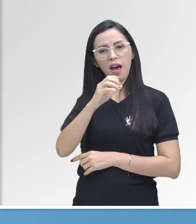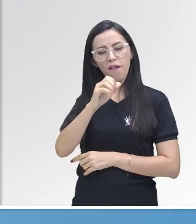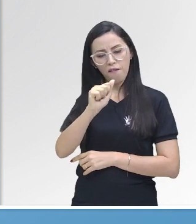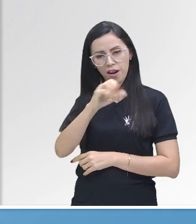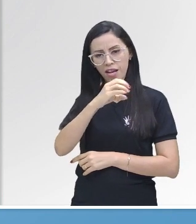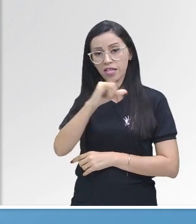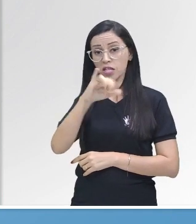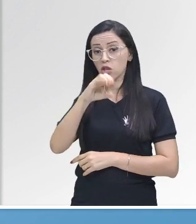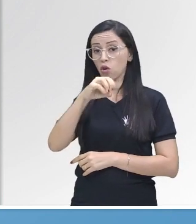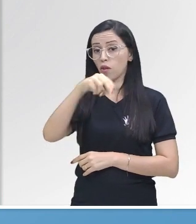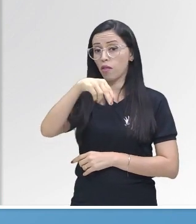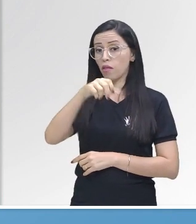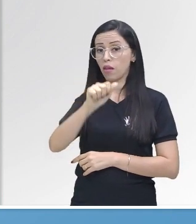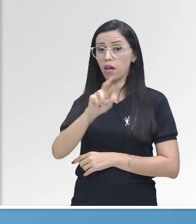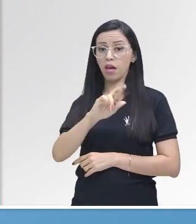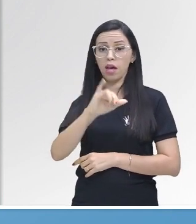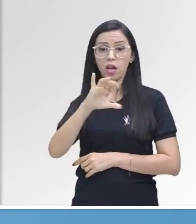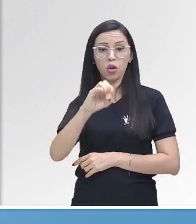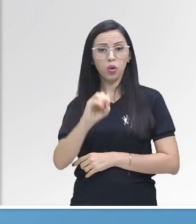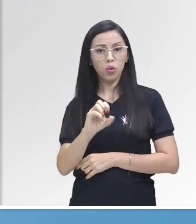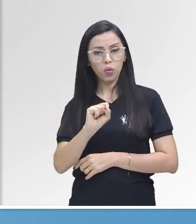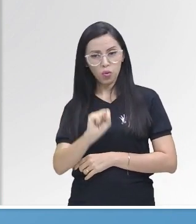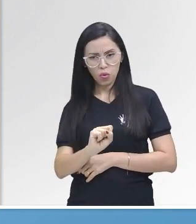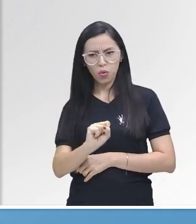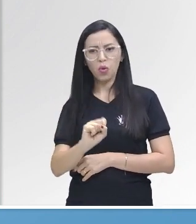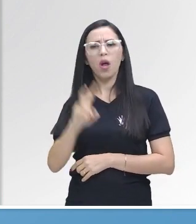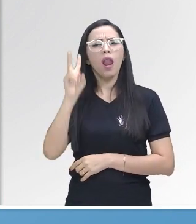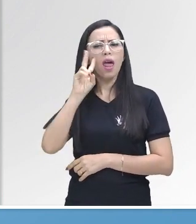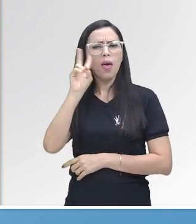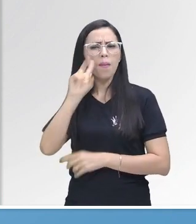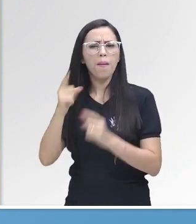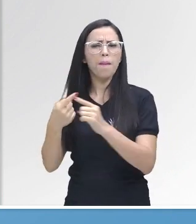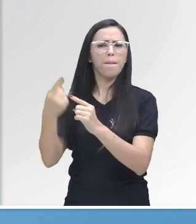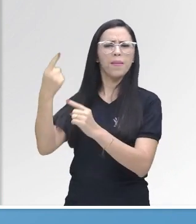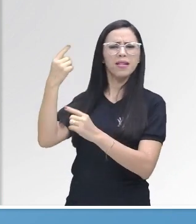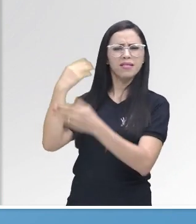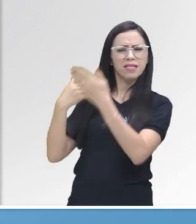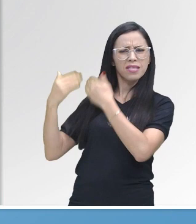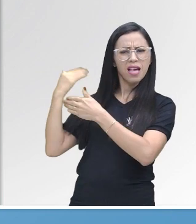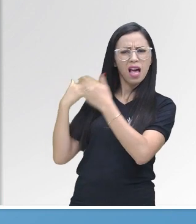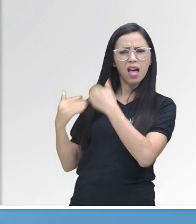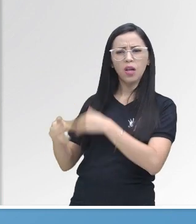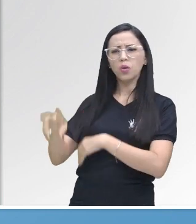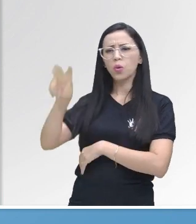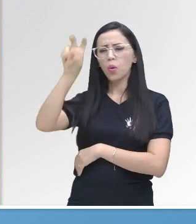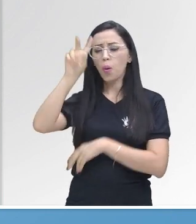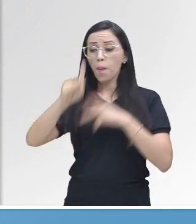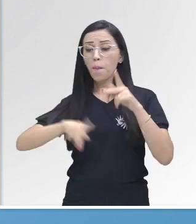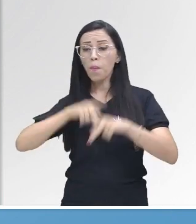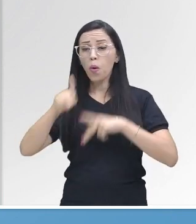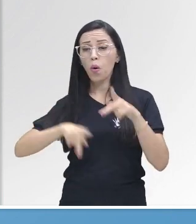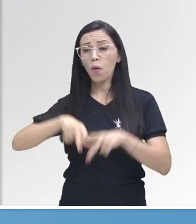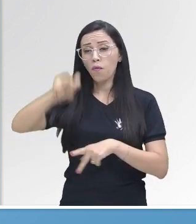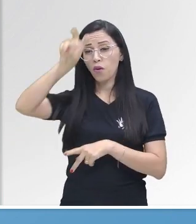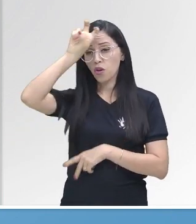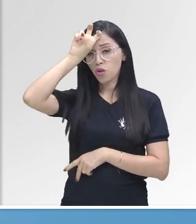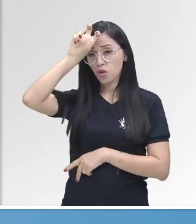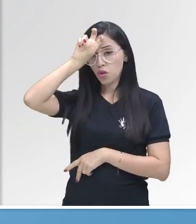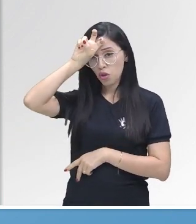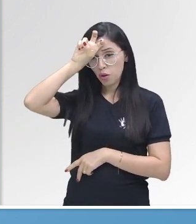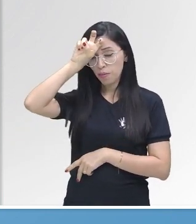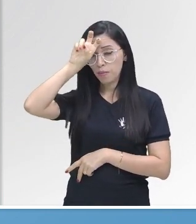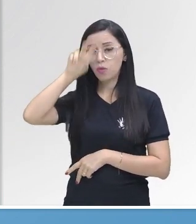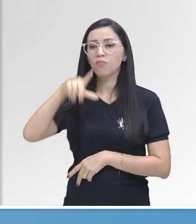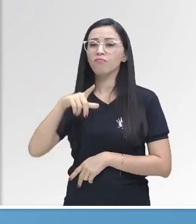medir comprimentos, os antigos egípcios usavam uma corda marcada com nó, separados